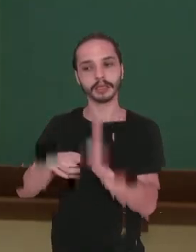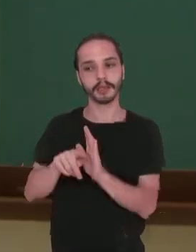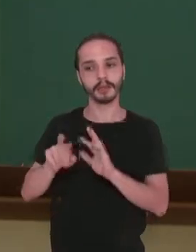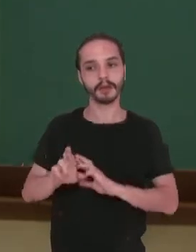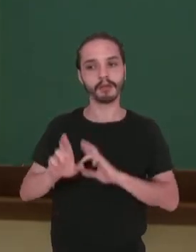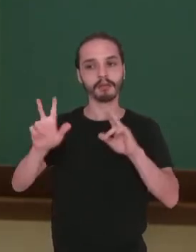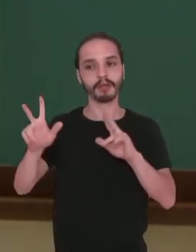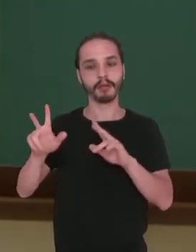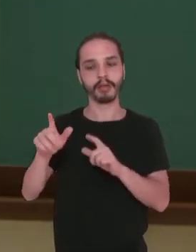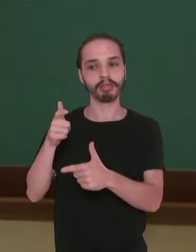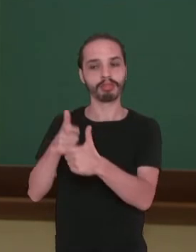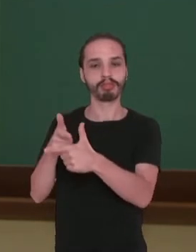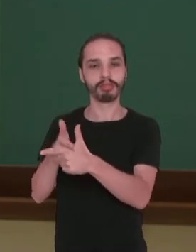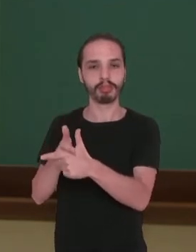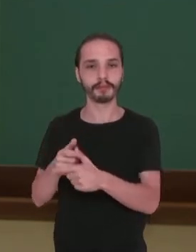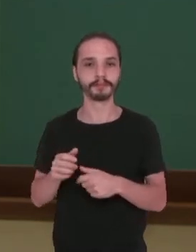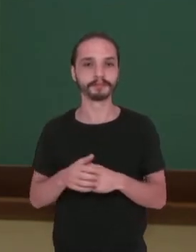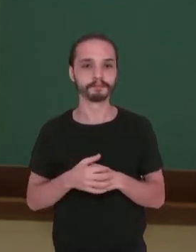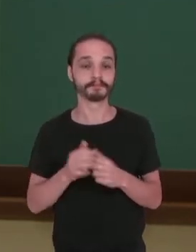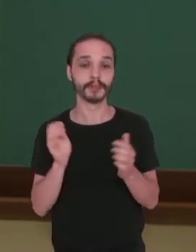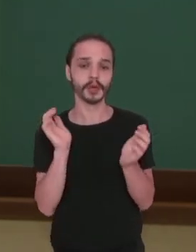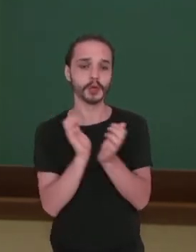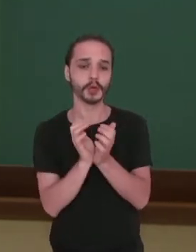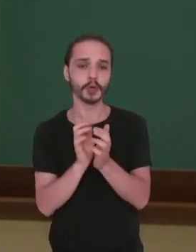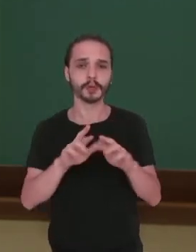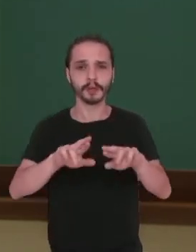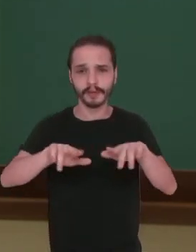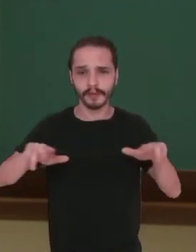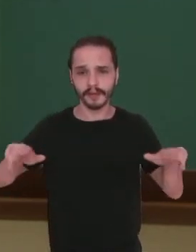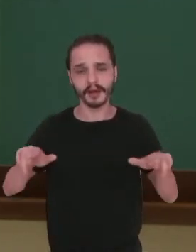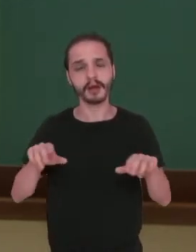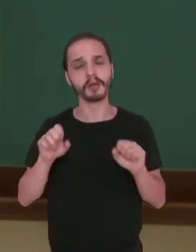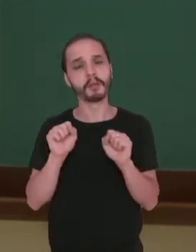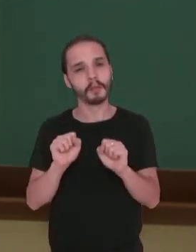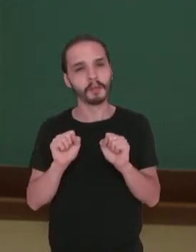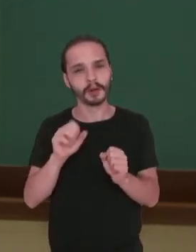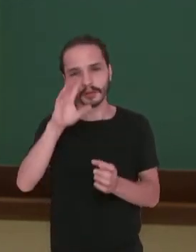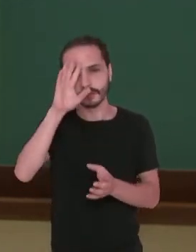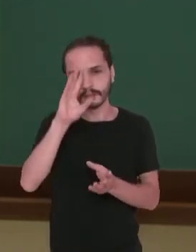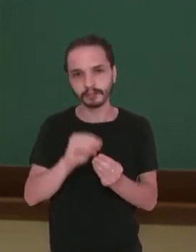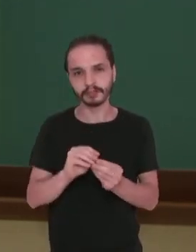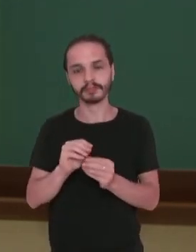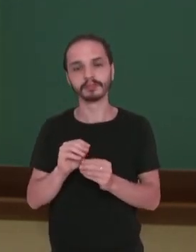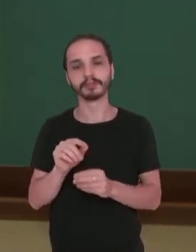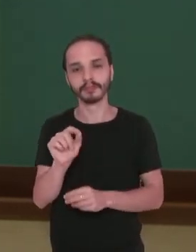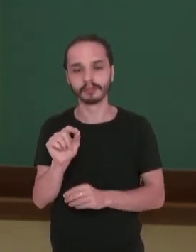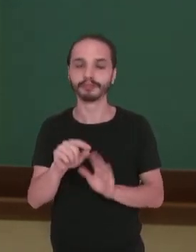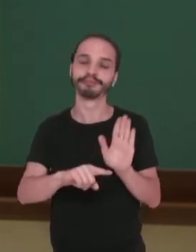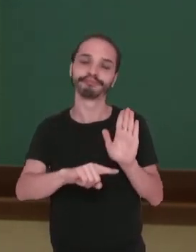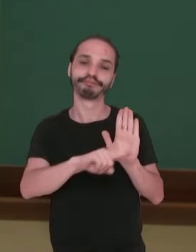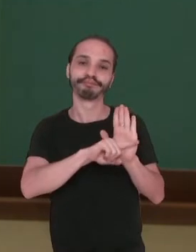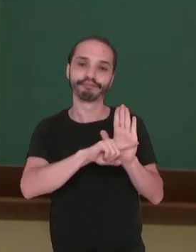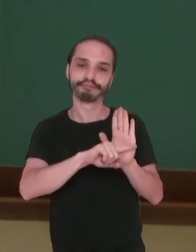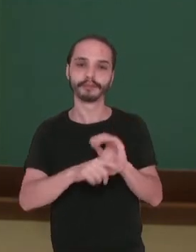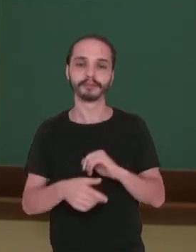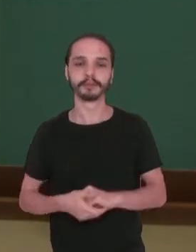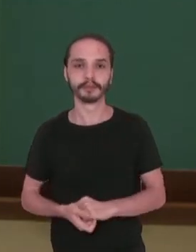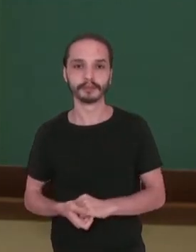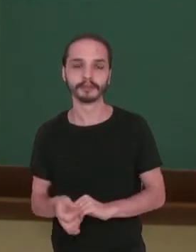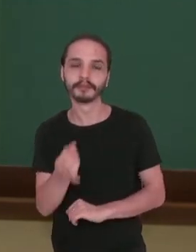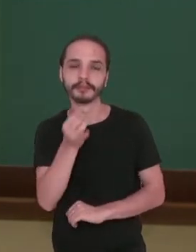Nos grupos sociais, né, diferentes grupinhos, isso pode ser interpretado de forma negativa,